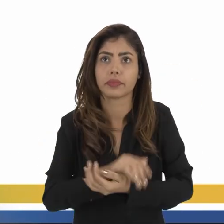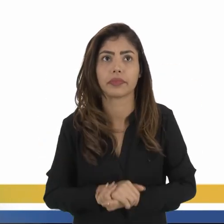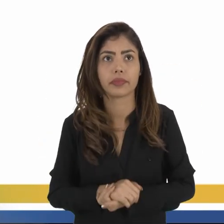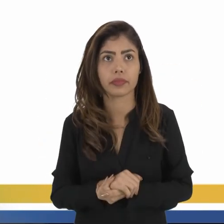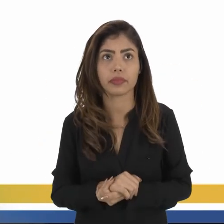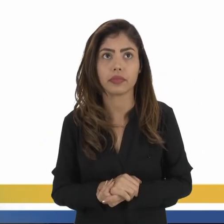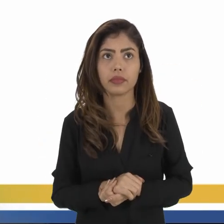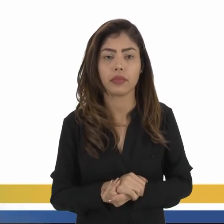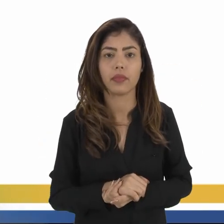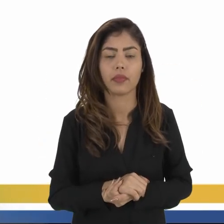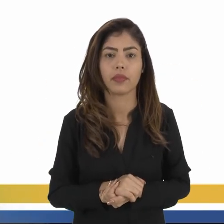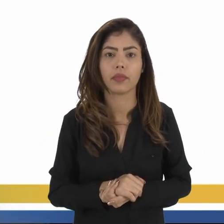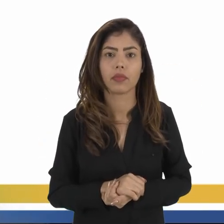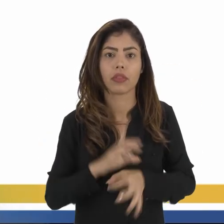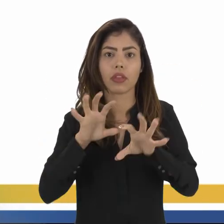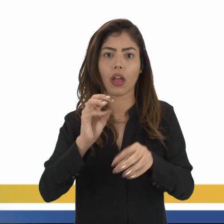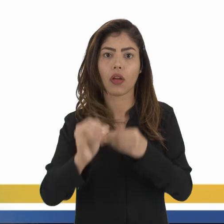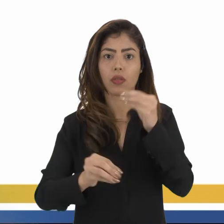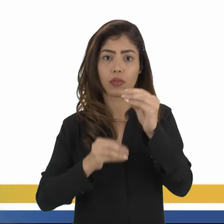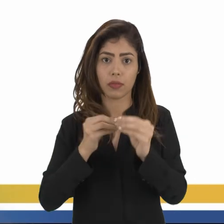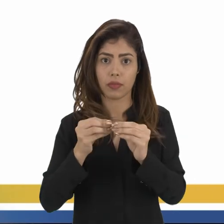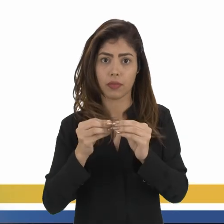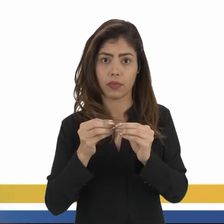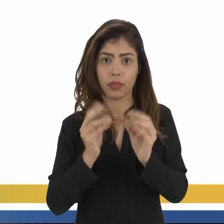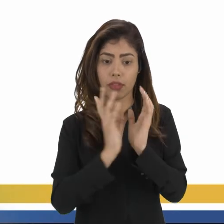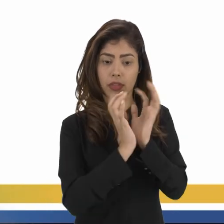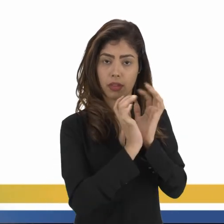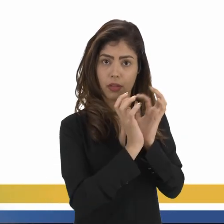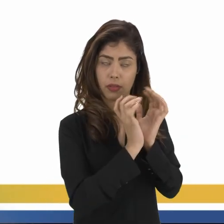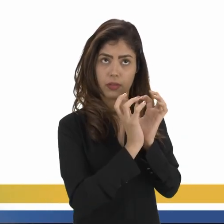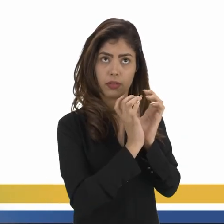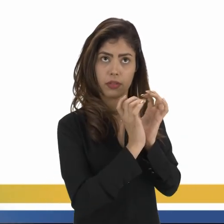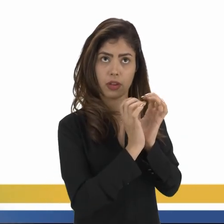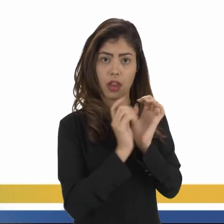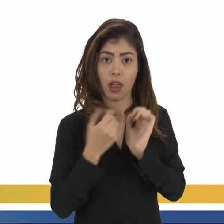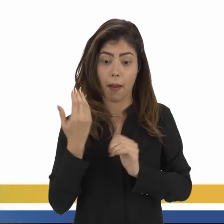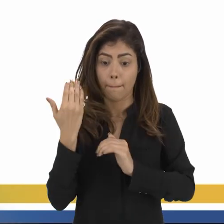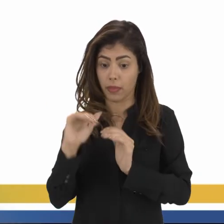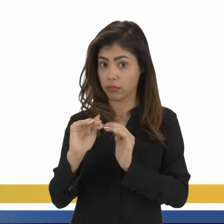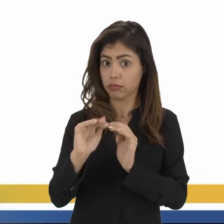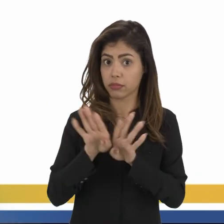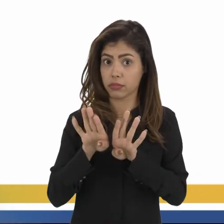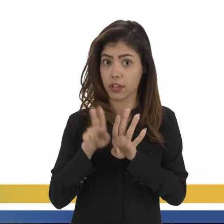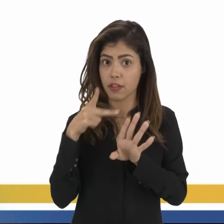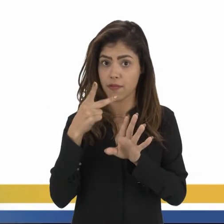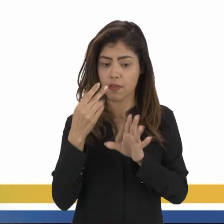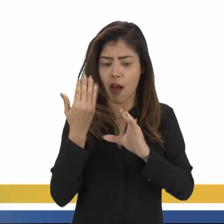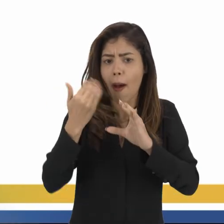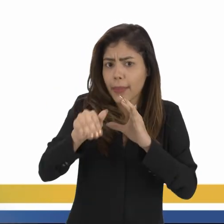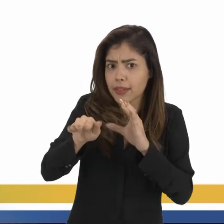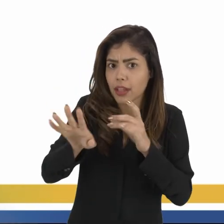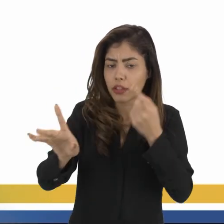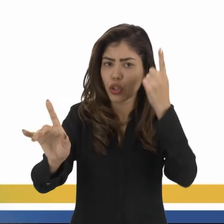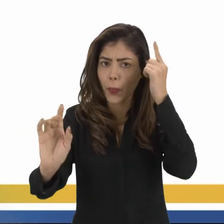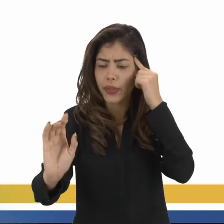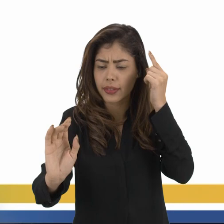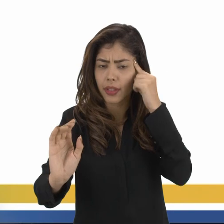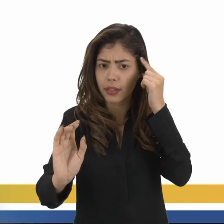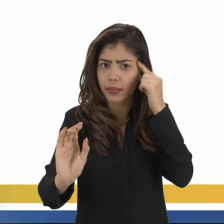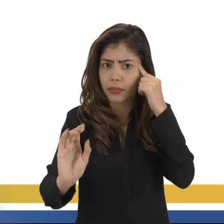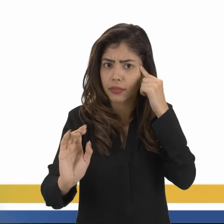Esse controle se dá exatamente através de um neurônio que manda um neurotransmissor que